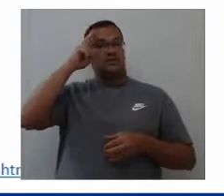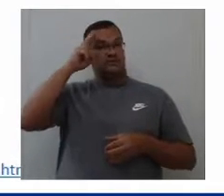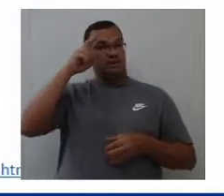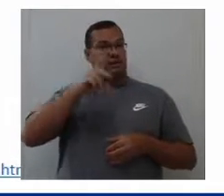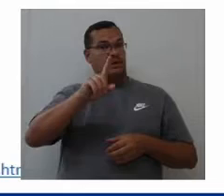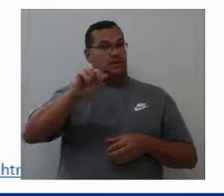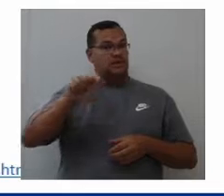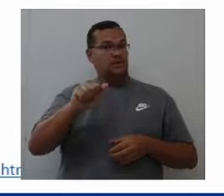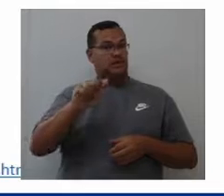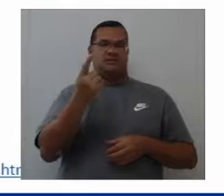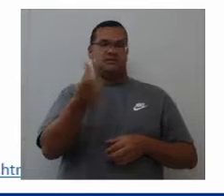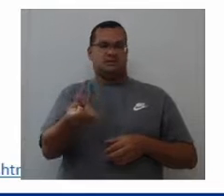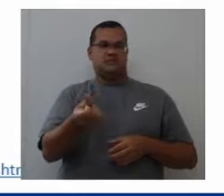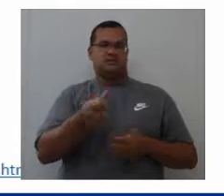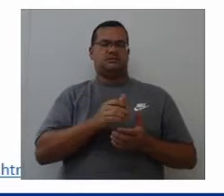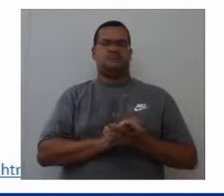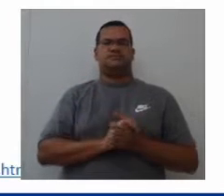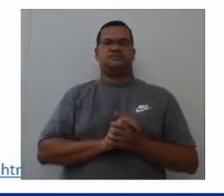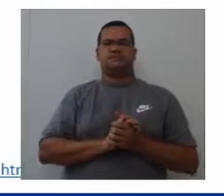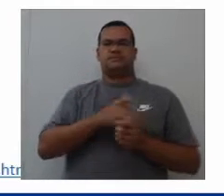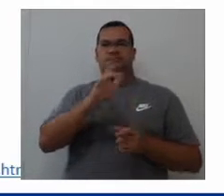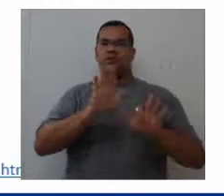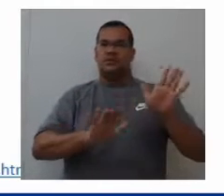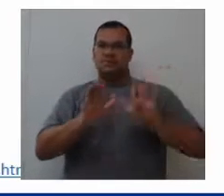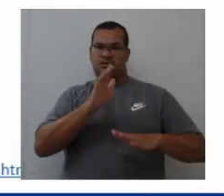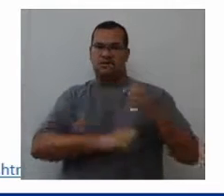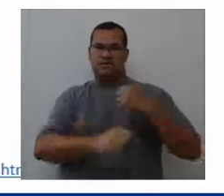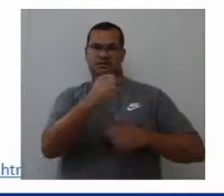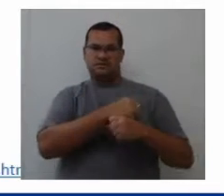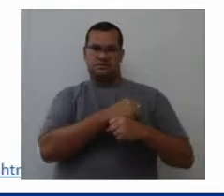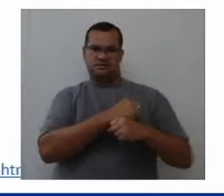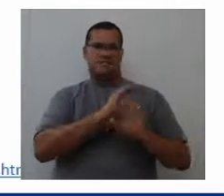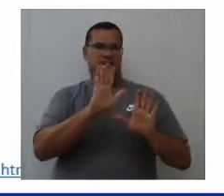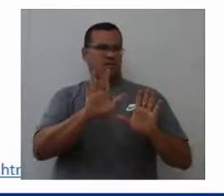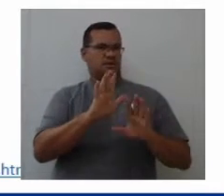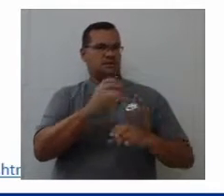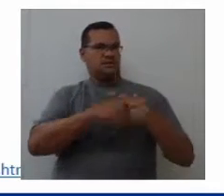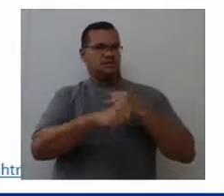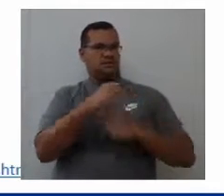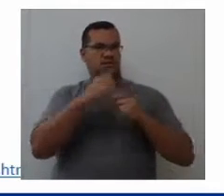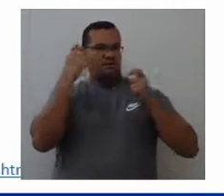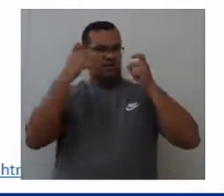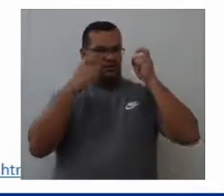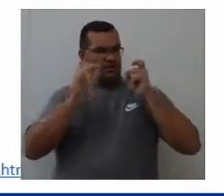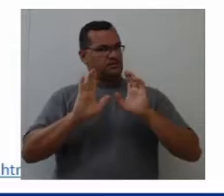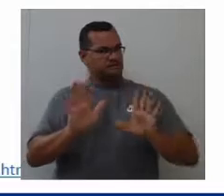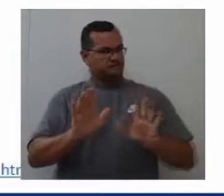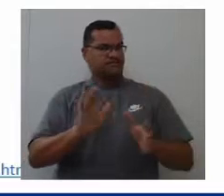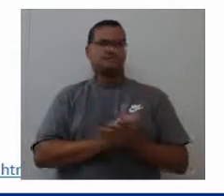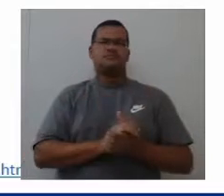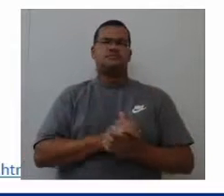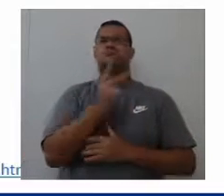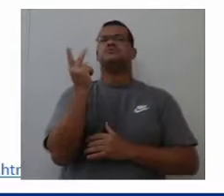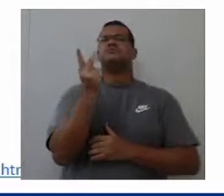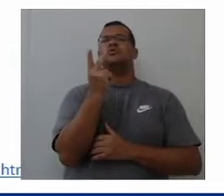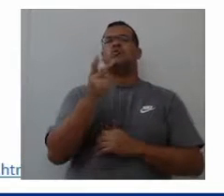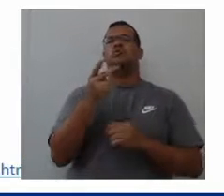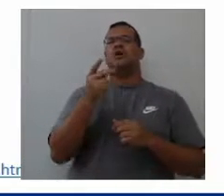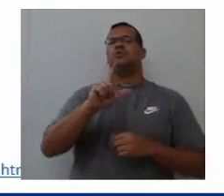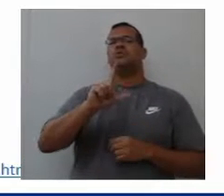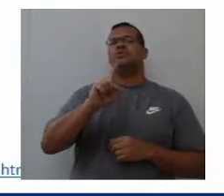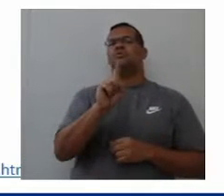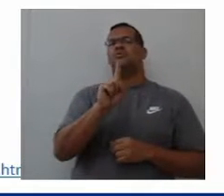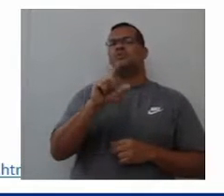é do ano passado, tá certo? Para você não ficar aí preocupado com o aumento de gasolina. Quando o valor do litro do